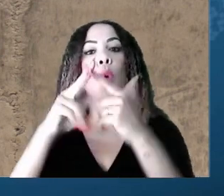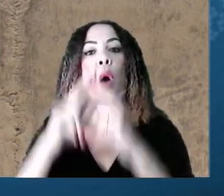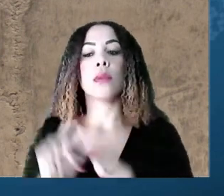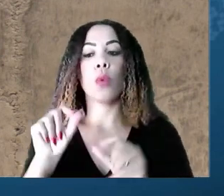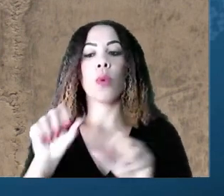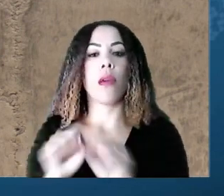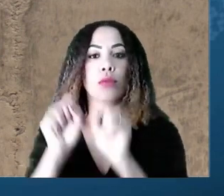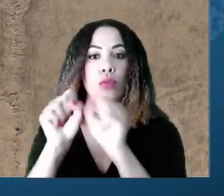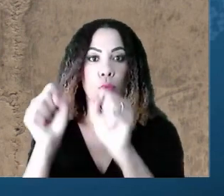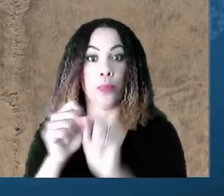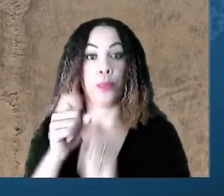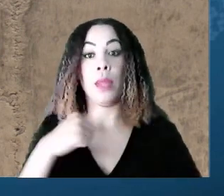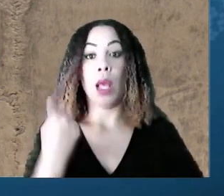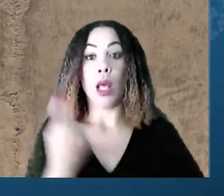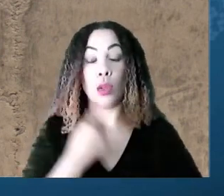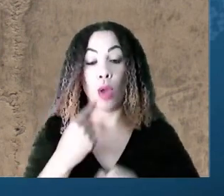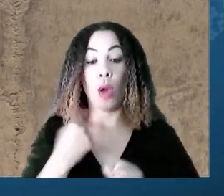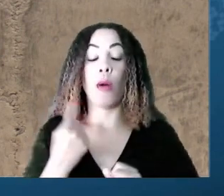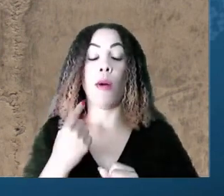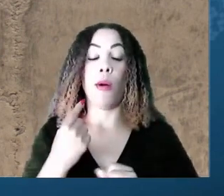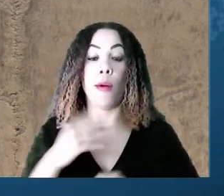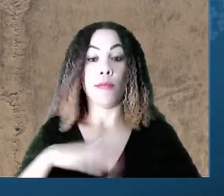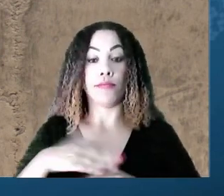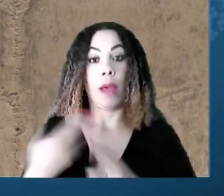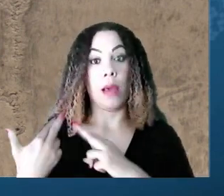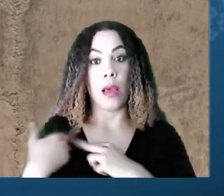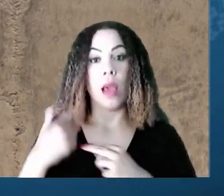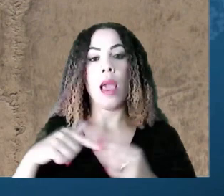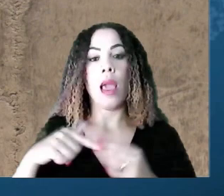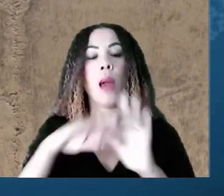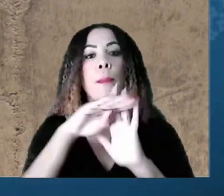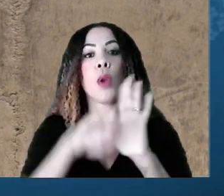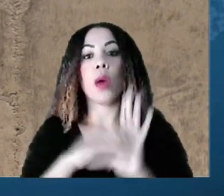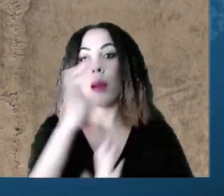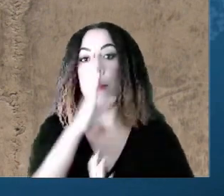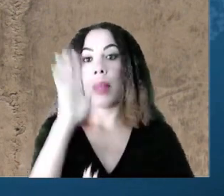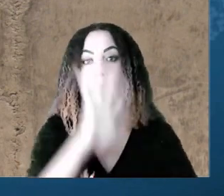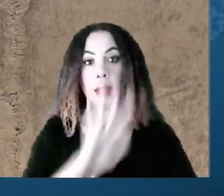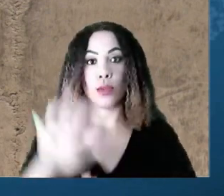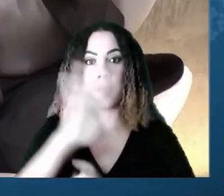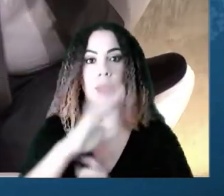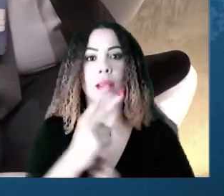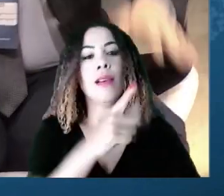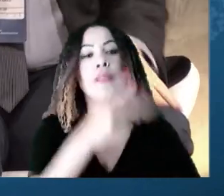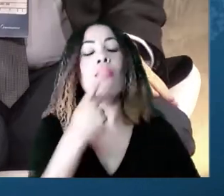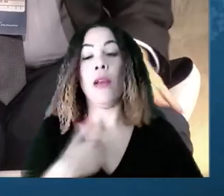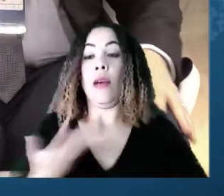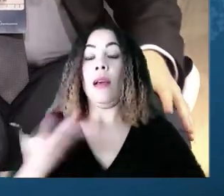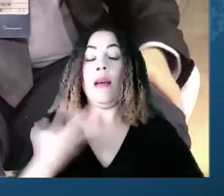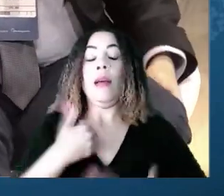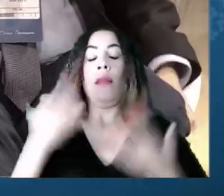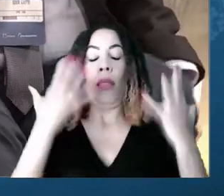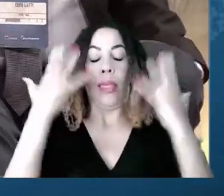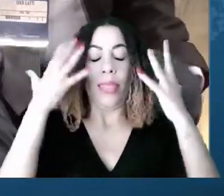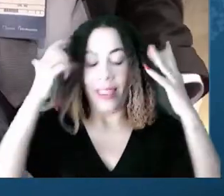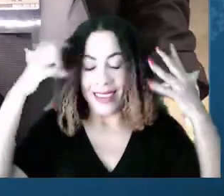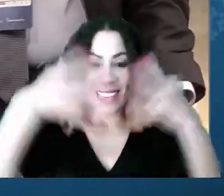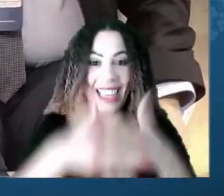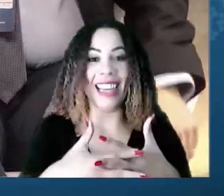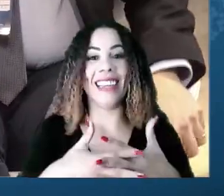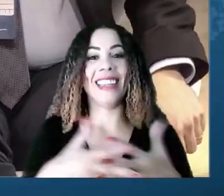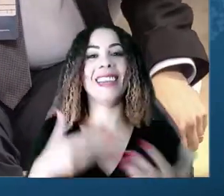Programa Nacional de Saúde, do Programa Nacional de Imunização, desculpa, é que você fez eu correr, agora estou comendo as